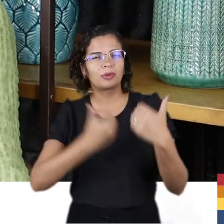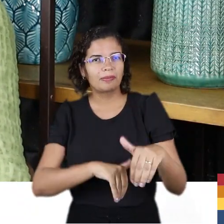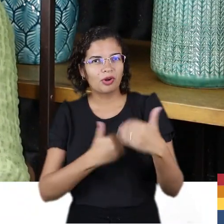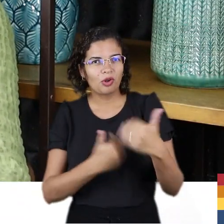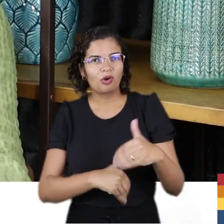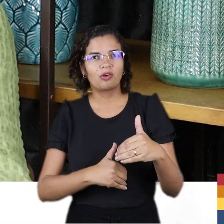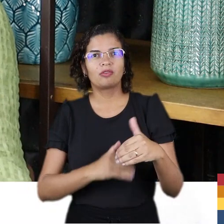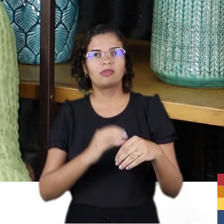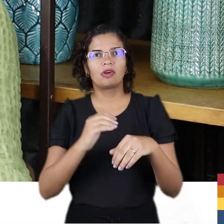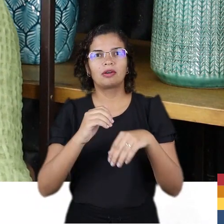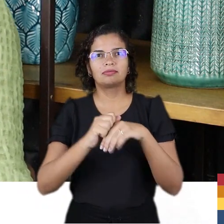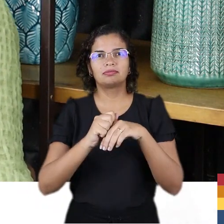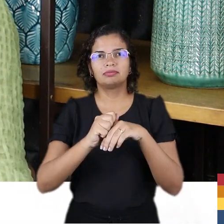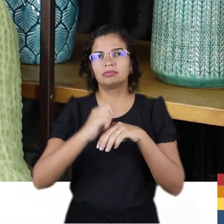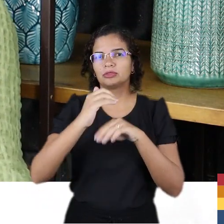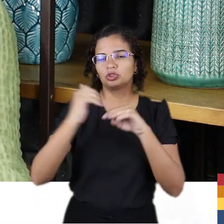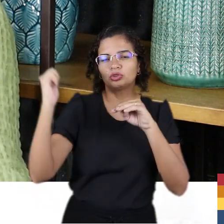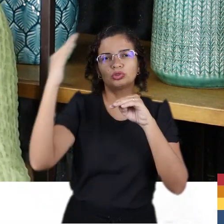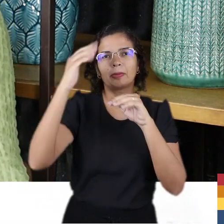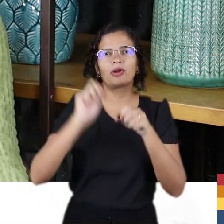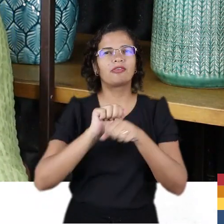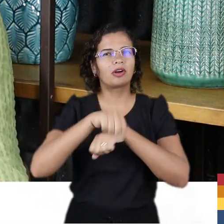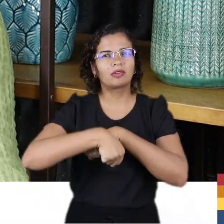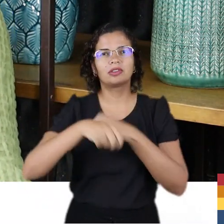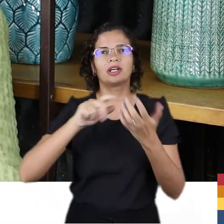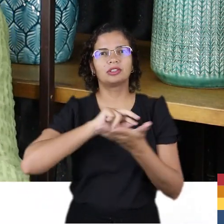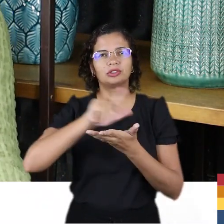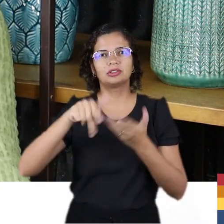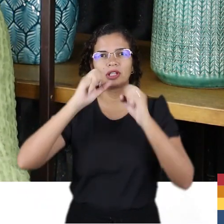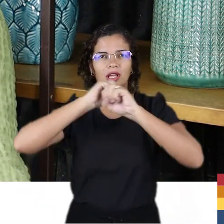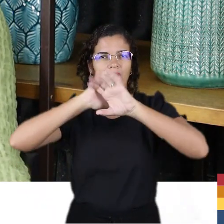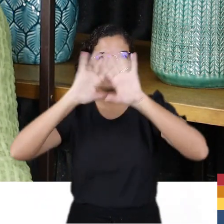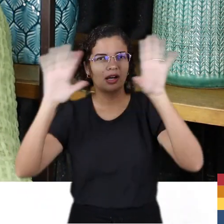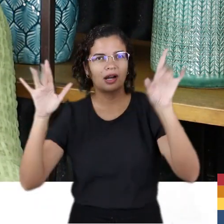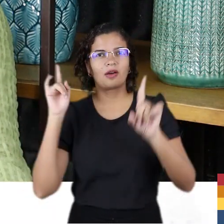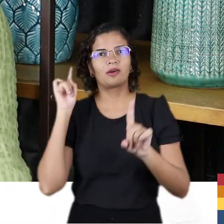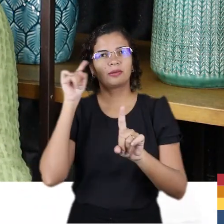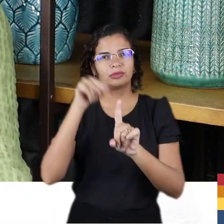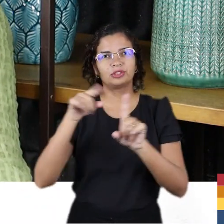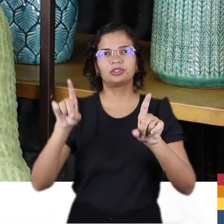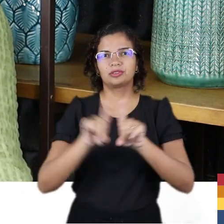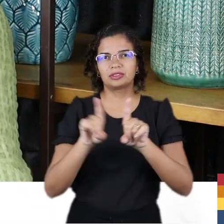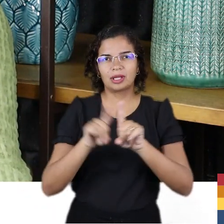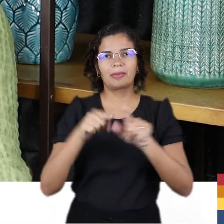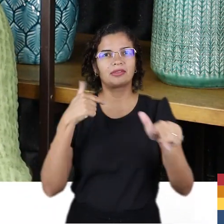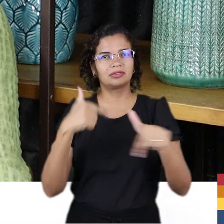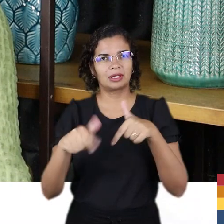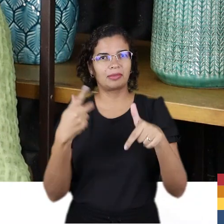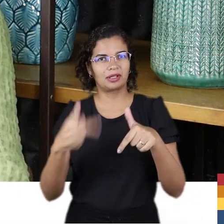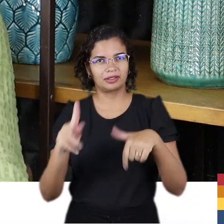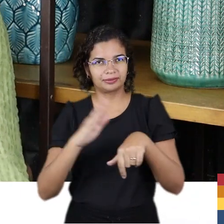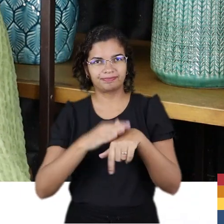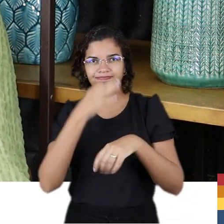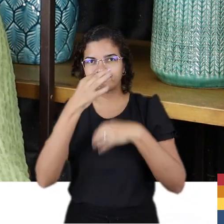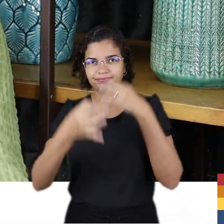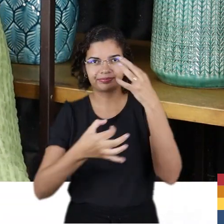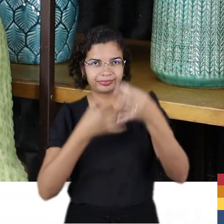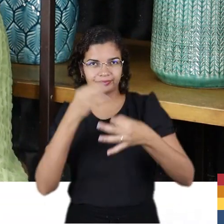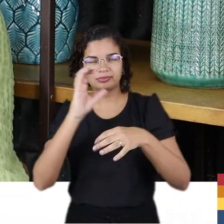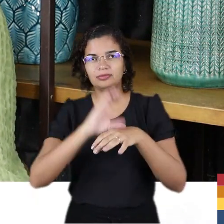bem objetivo, inclusive com o trabalho em relação às sugestões dos cursos, de bacharelado, de licenciatura,